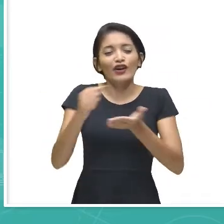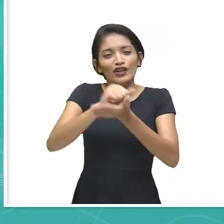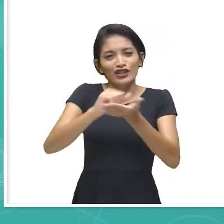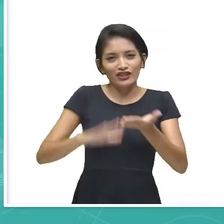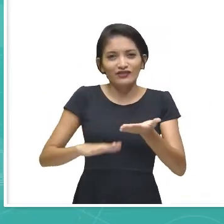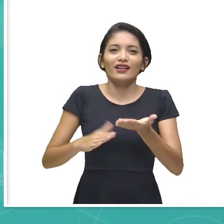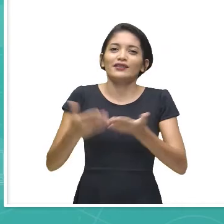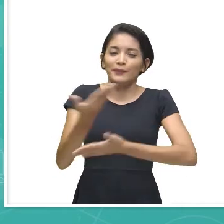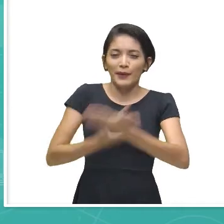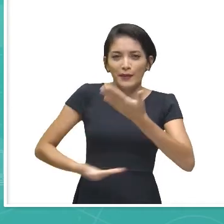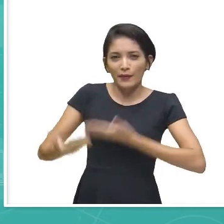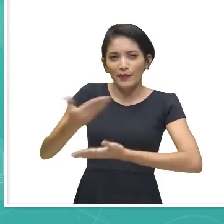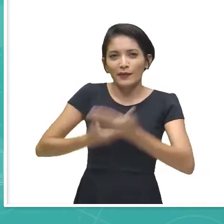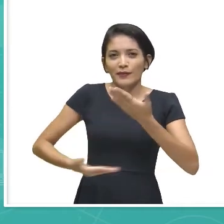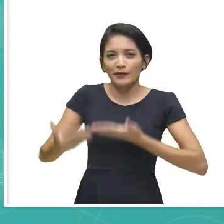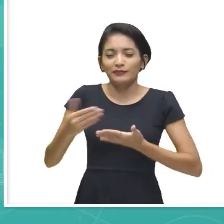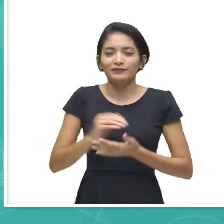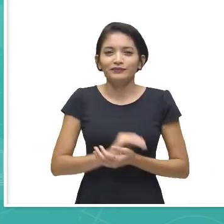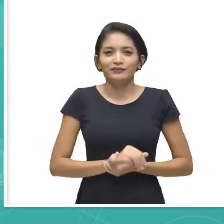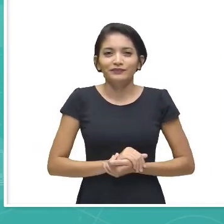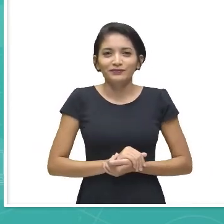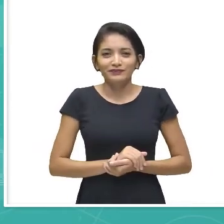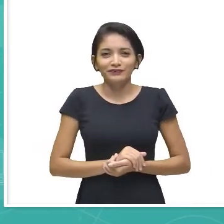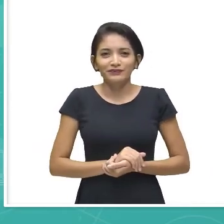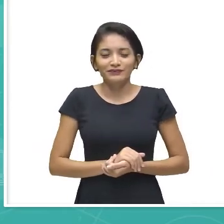local interativa.